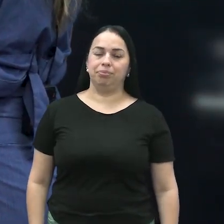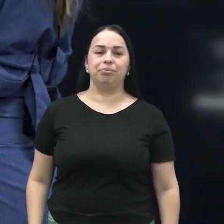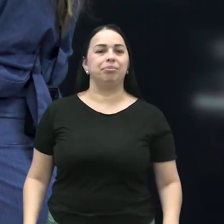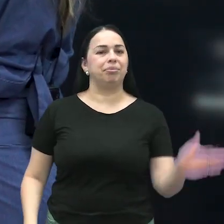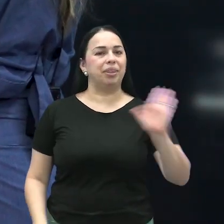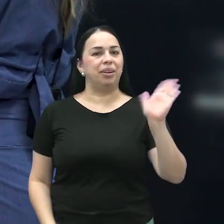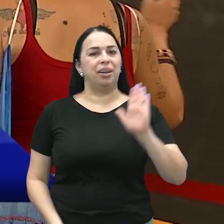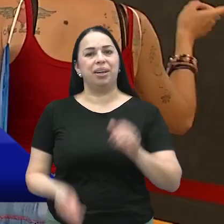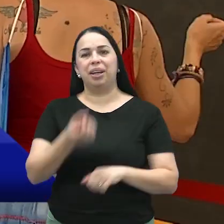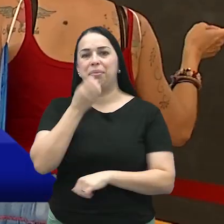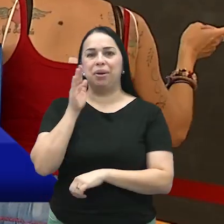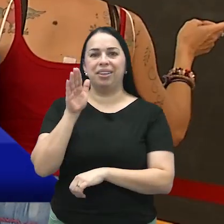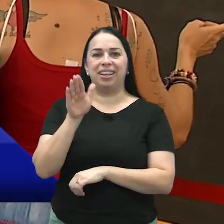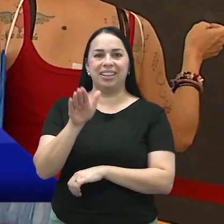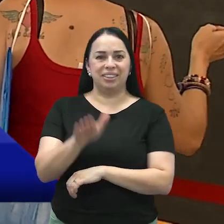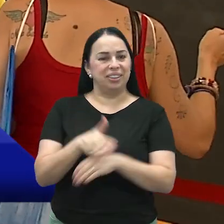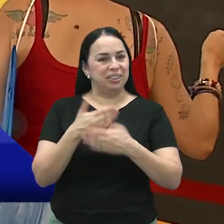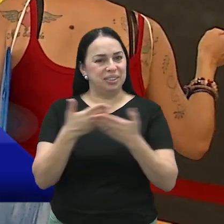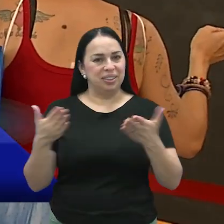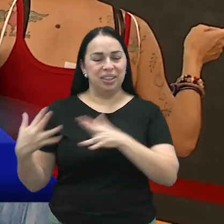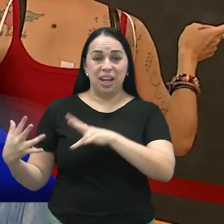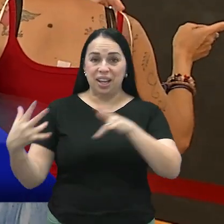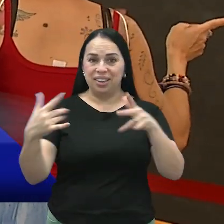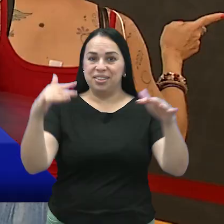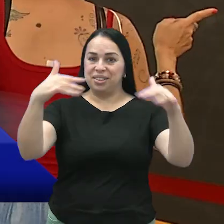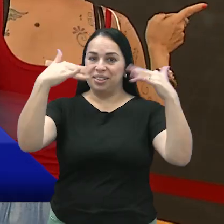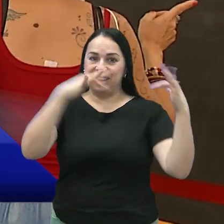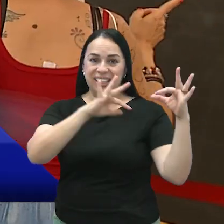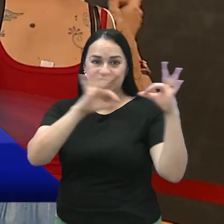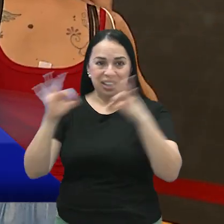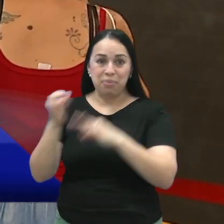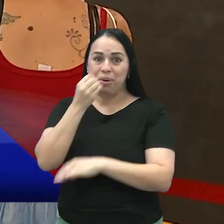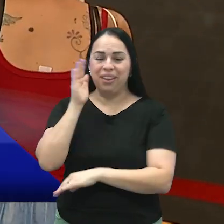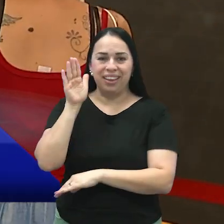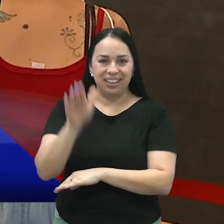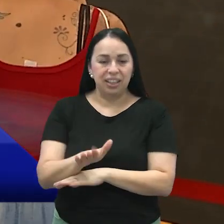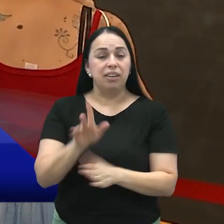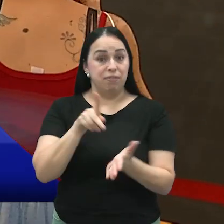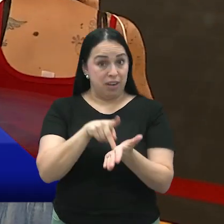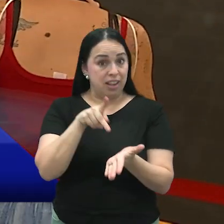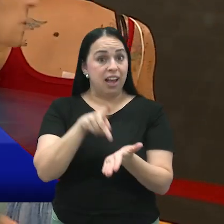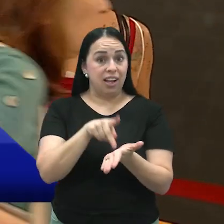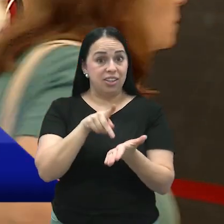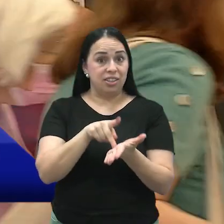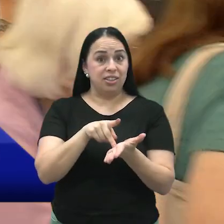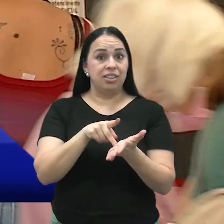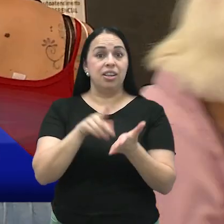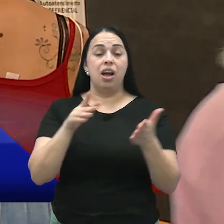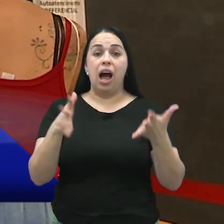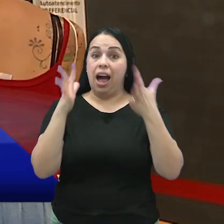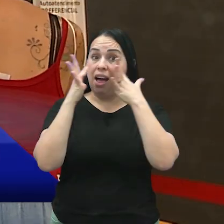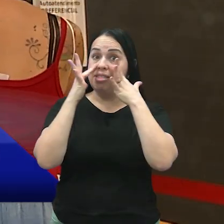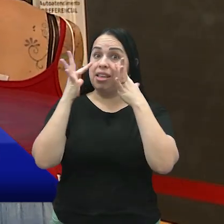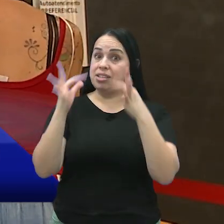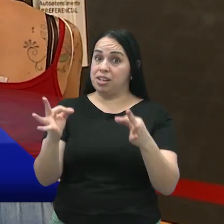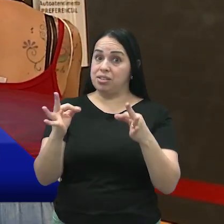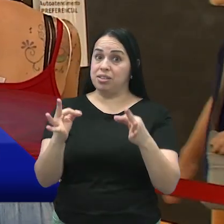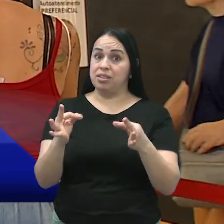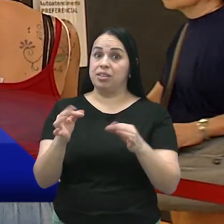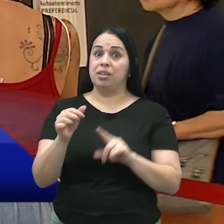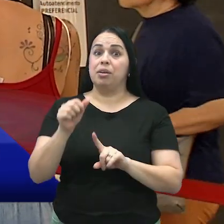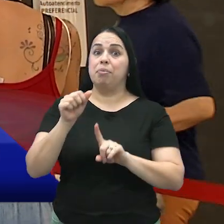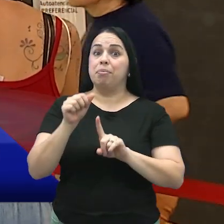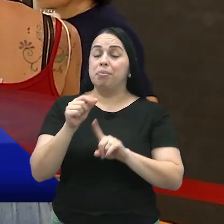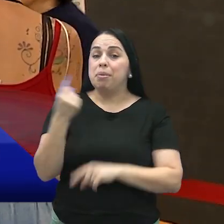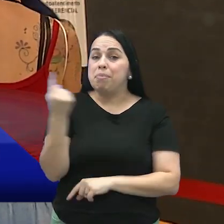Olá, boa tarde, Francine, boa tarde a todos que nos acompanham. Exatamente, atenção aos motoristas, a partir de 1º